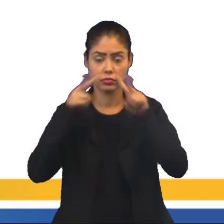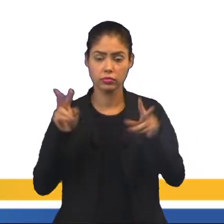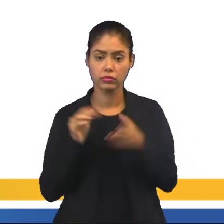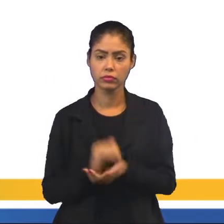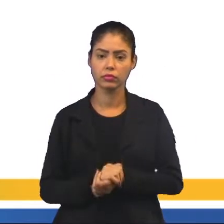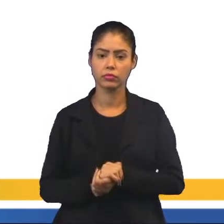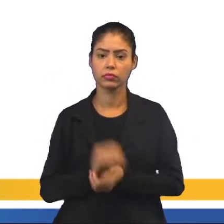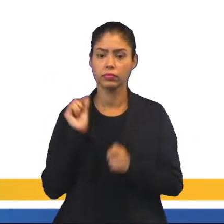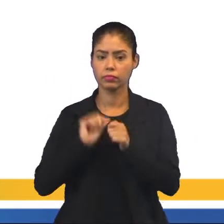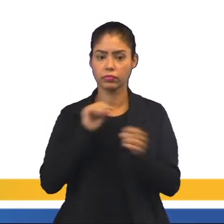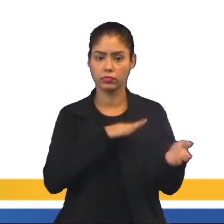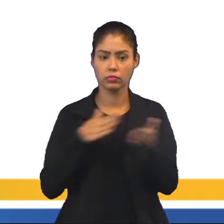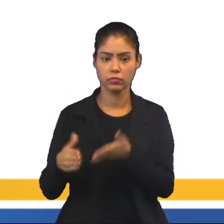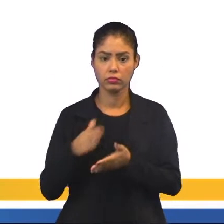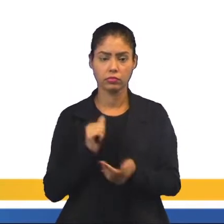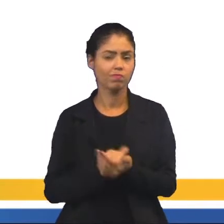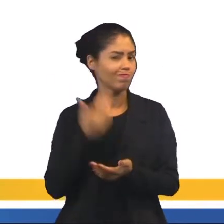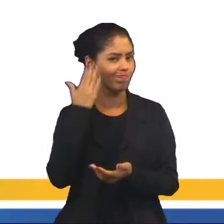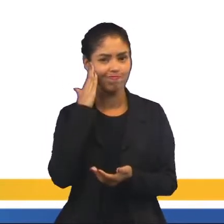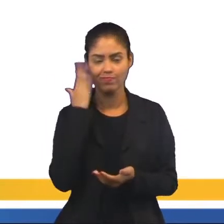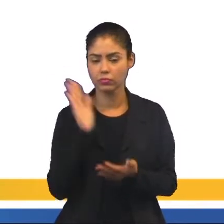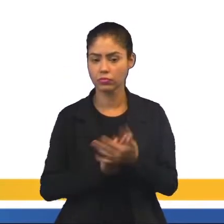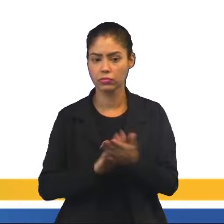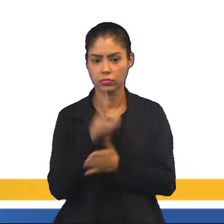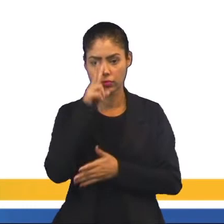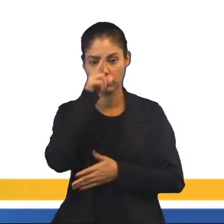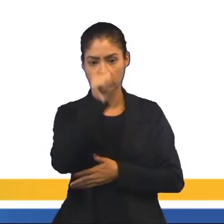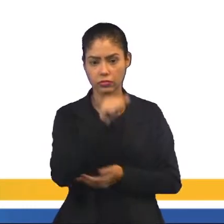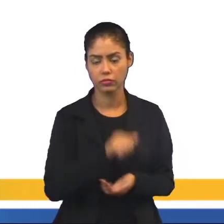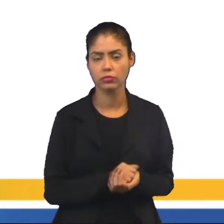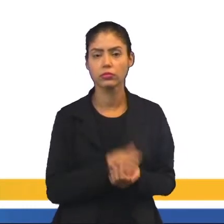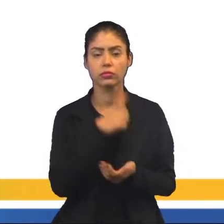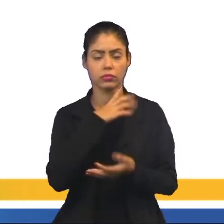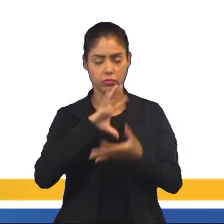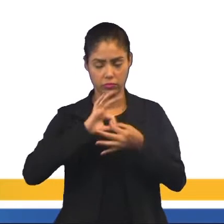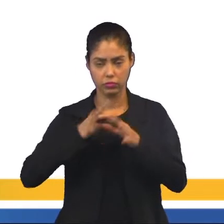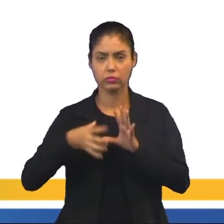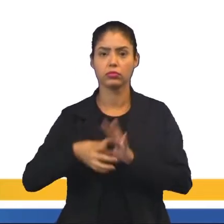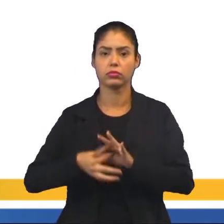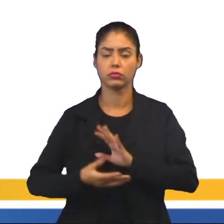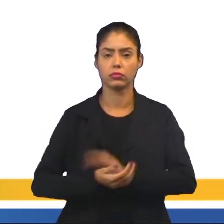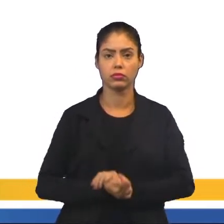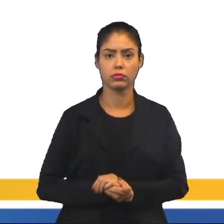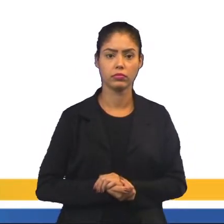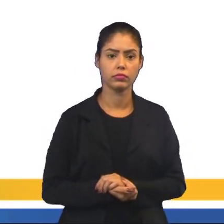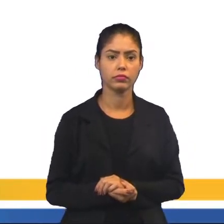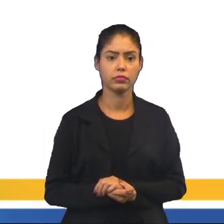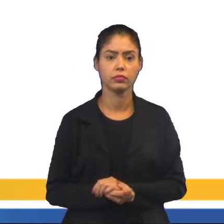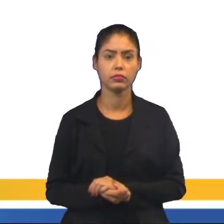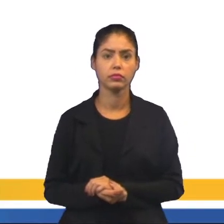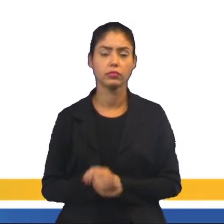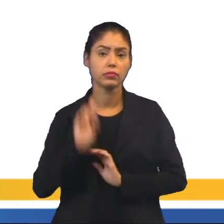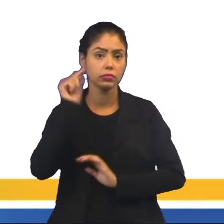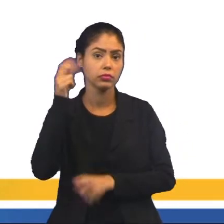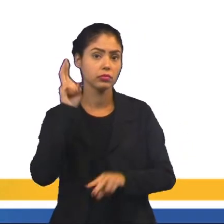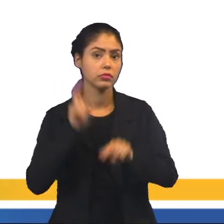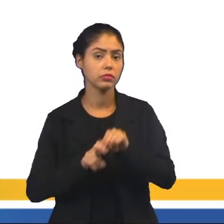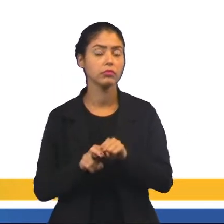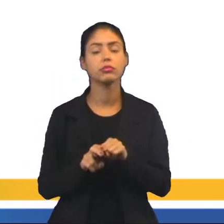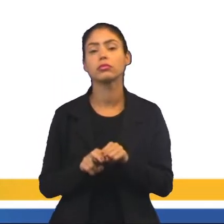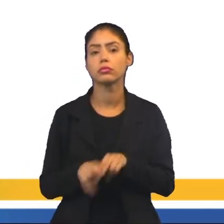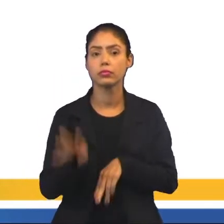Sua visão parcial faz com que ele não compreenda as forças que atuam no contexto. Ele está lá